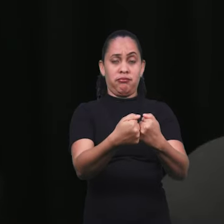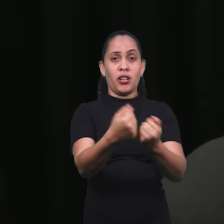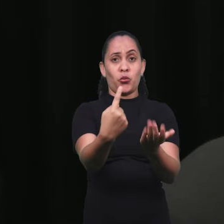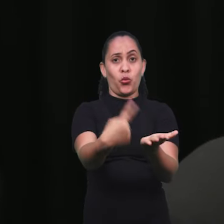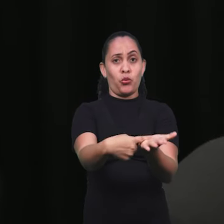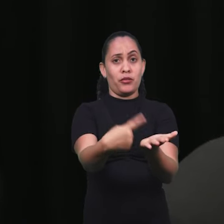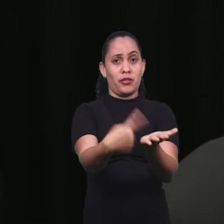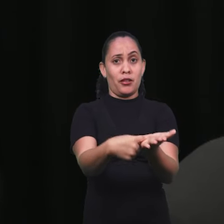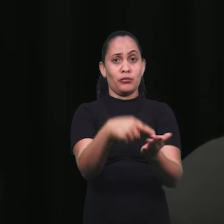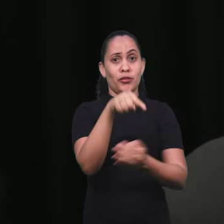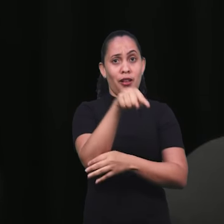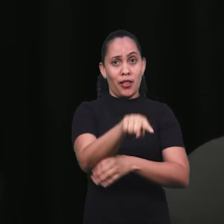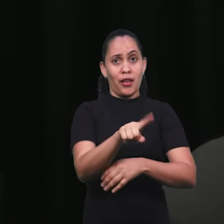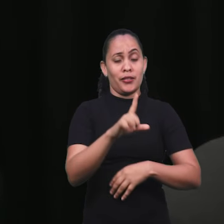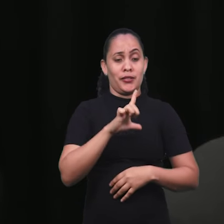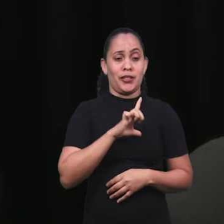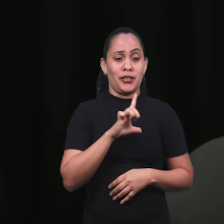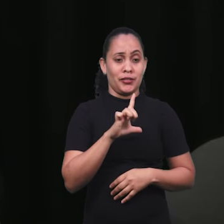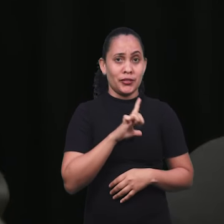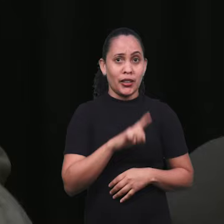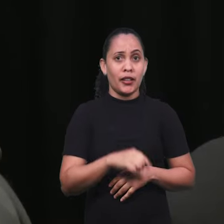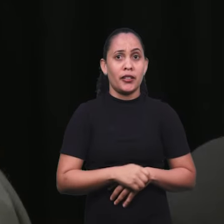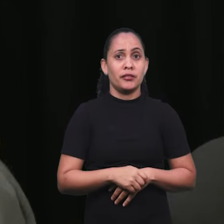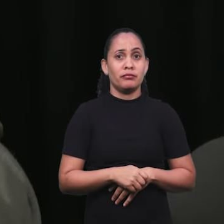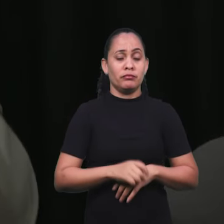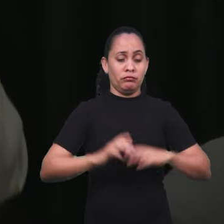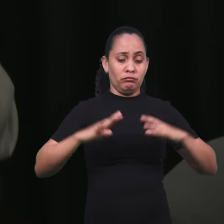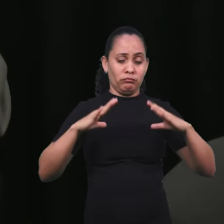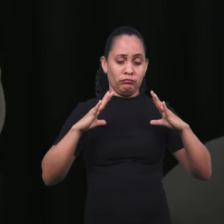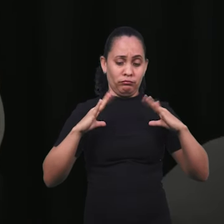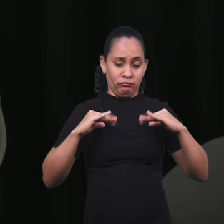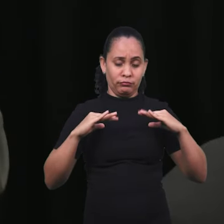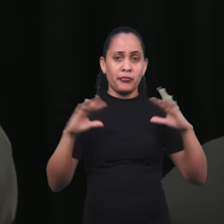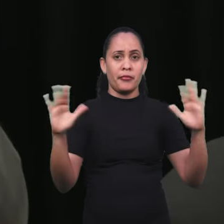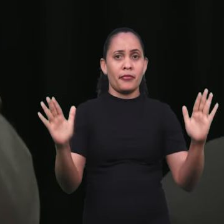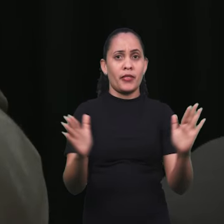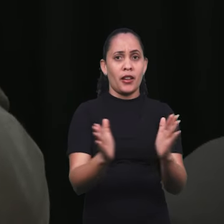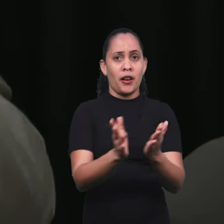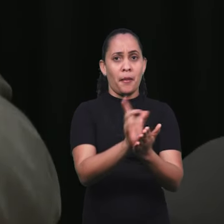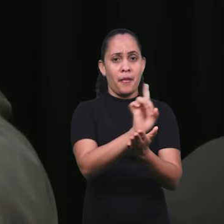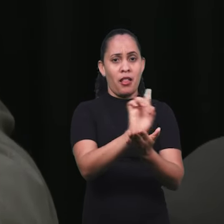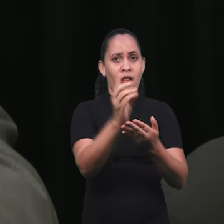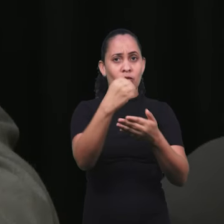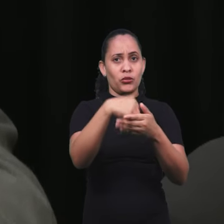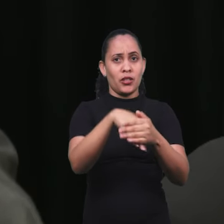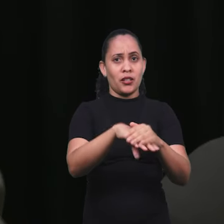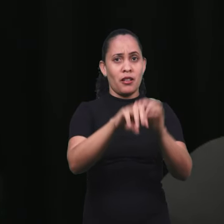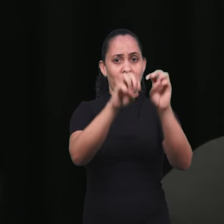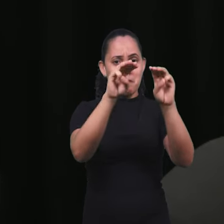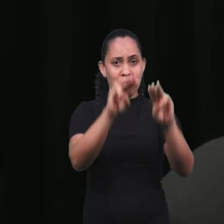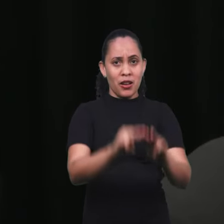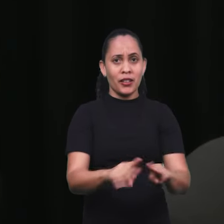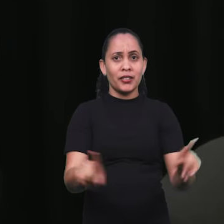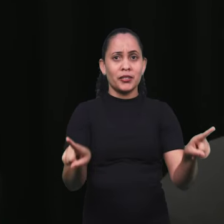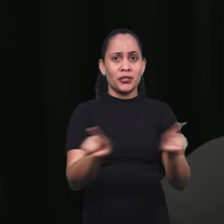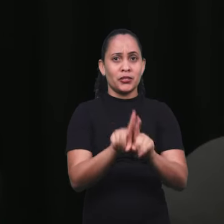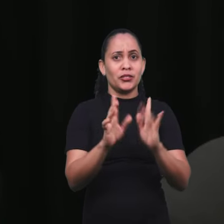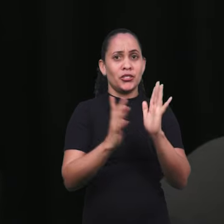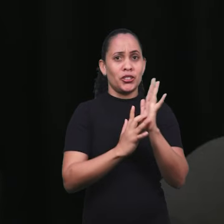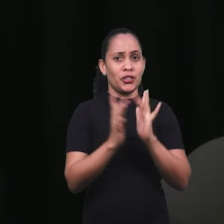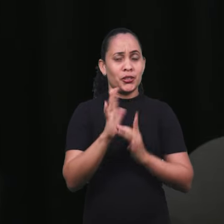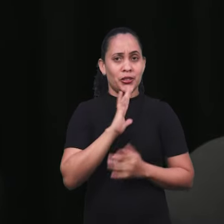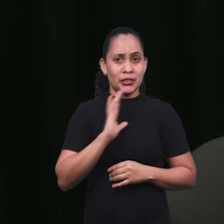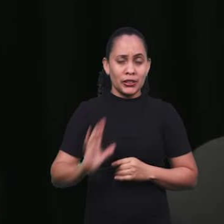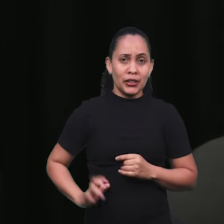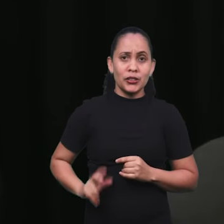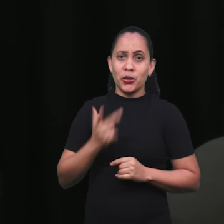na arca, né, da aliança, que tem um propiciatório em cima, tem os querubins, tem a palavra de Deus ali dentro, tem o maná, que é a